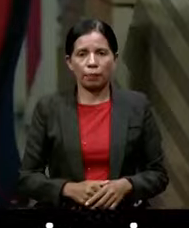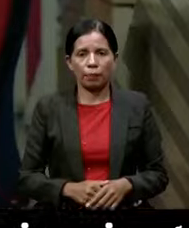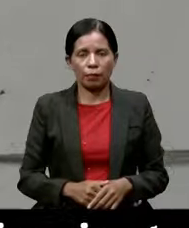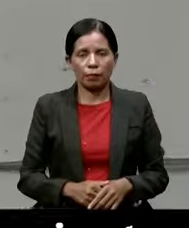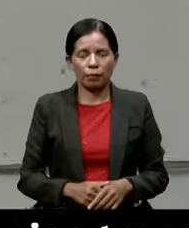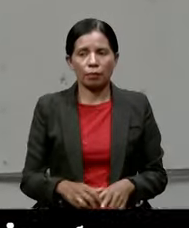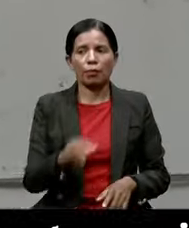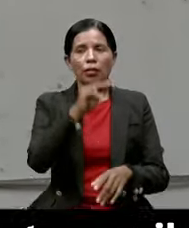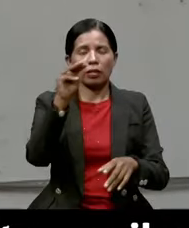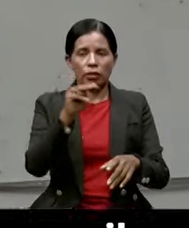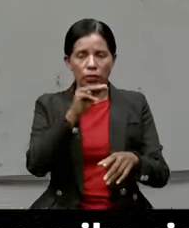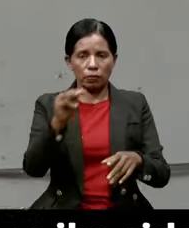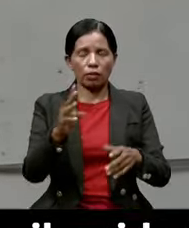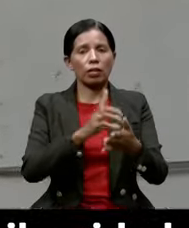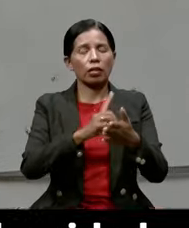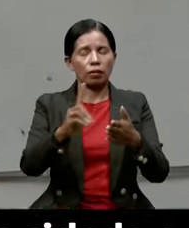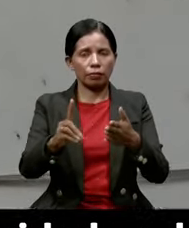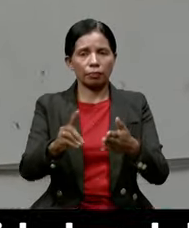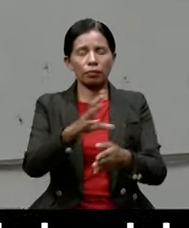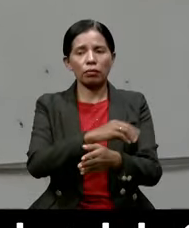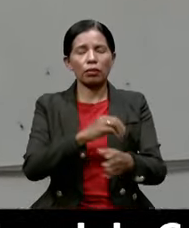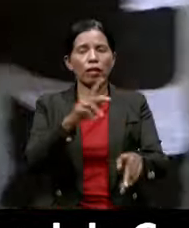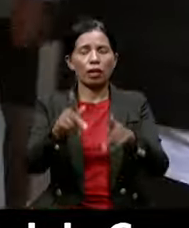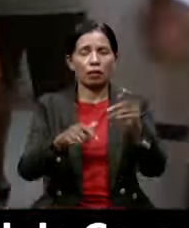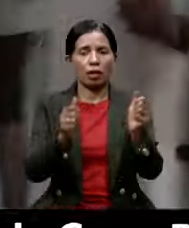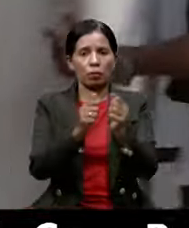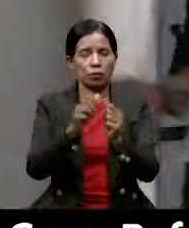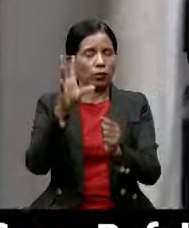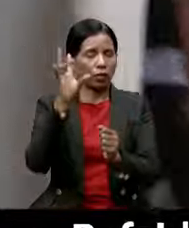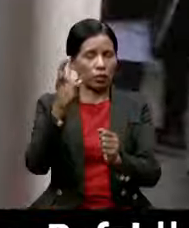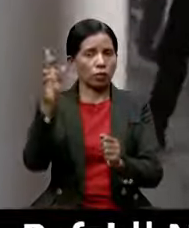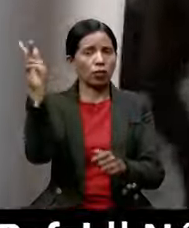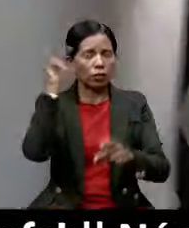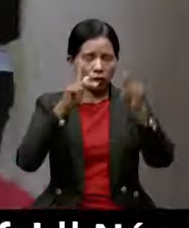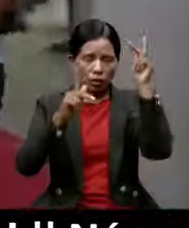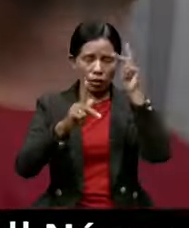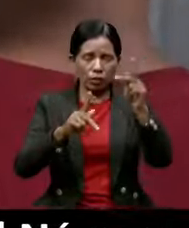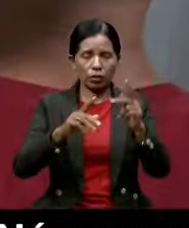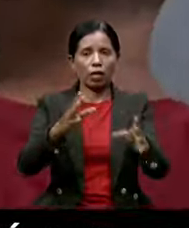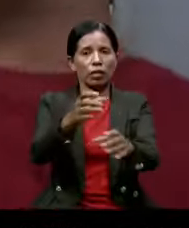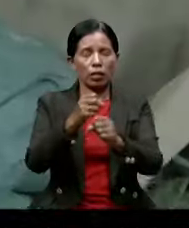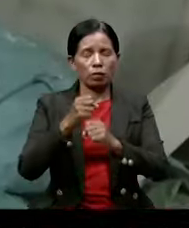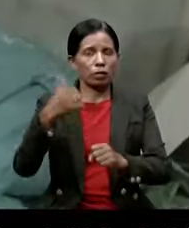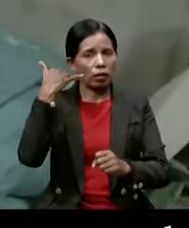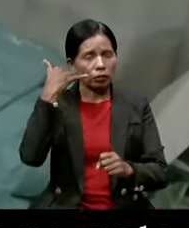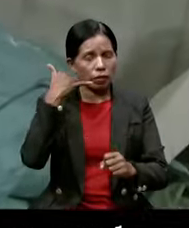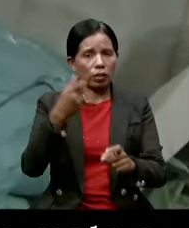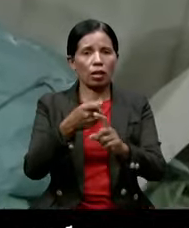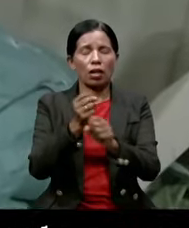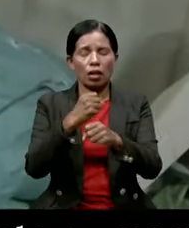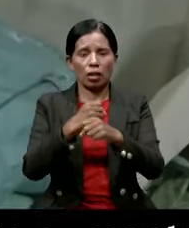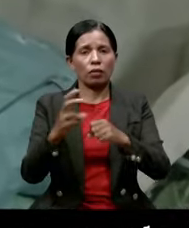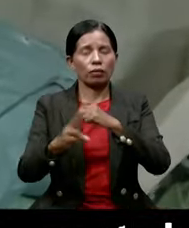E segunda-feira, né, tribunal votou na decisão para arguido Nain Hito, o caso assalto no radar telemóvel, na resulta vítima